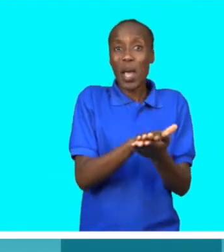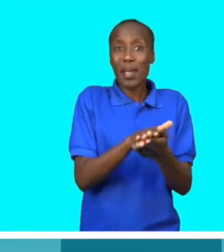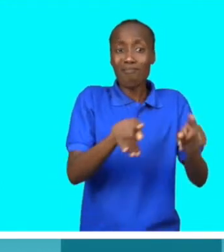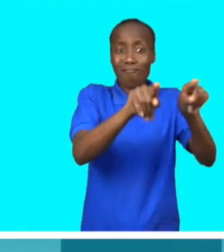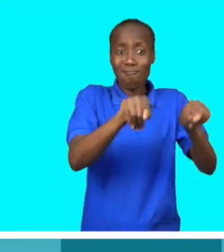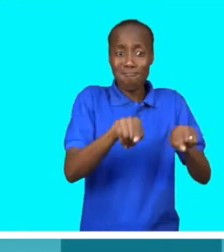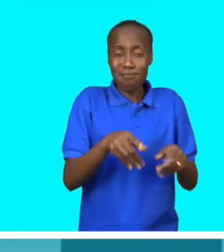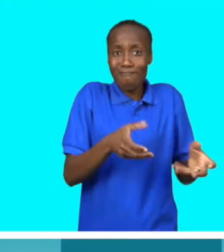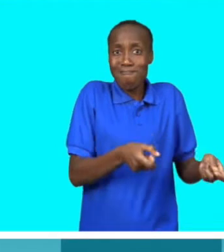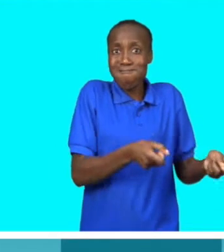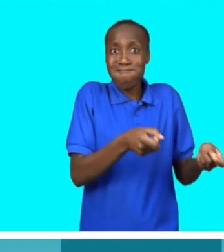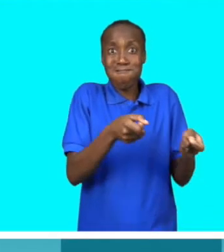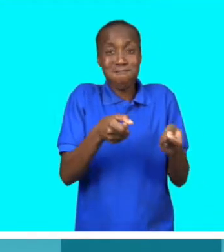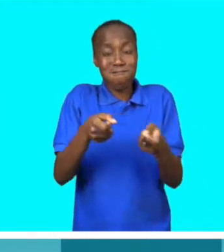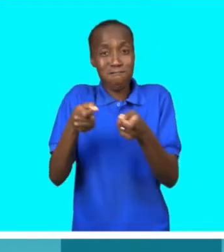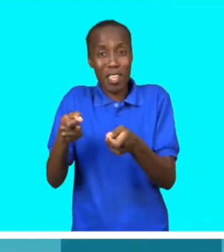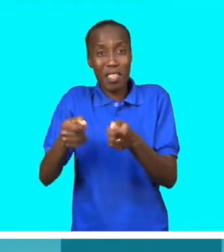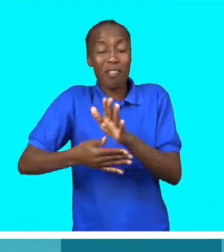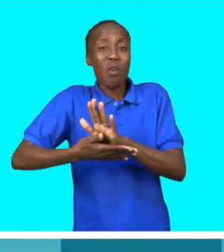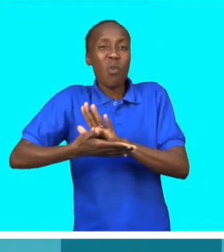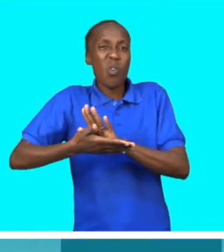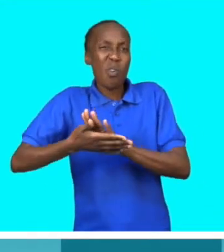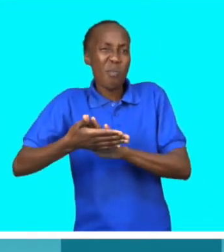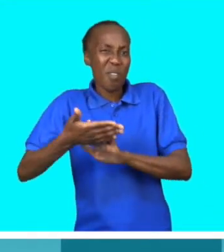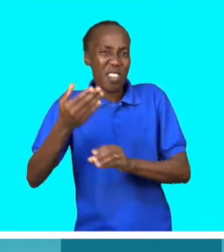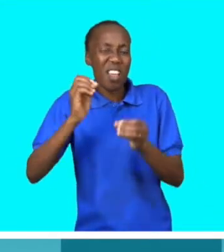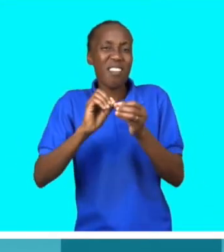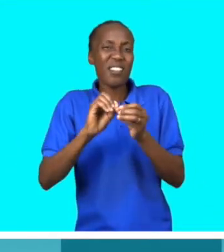dizer, aquela mobilidade toda, aquilo foi danificando cada vez mais